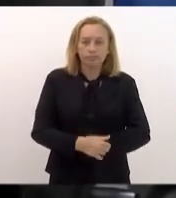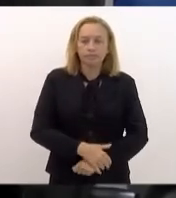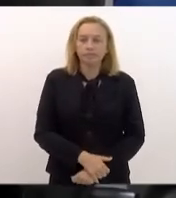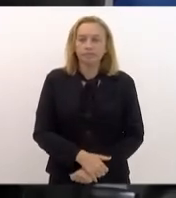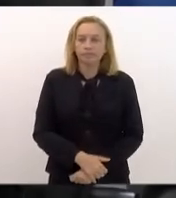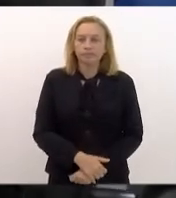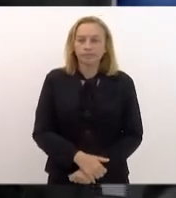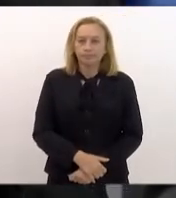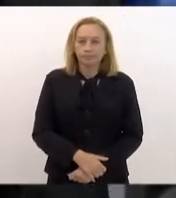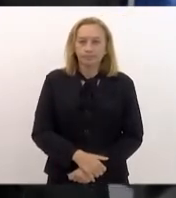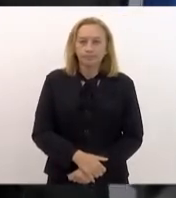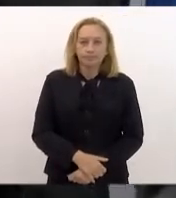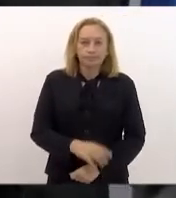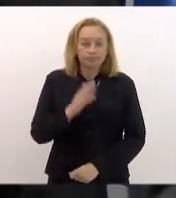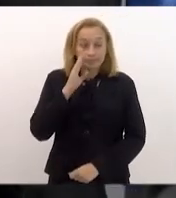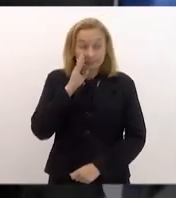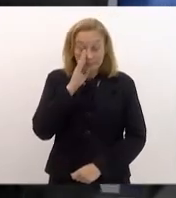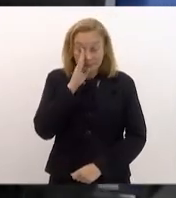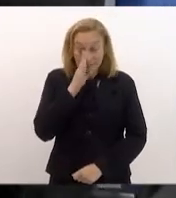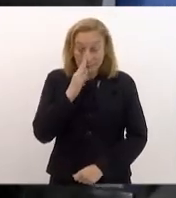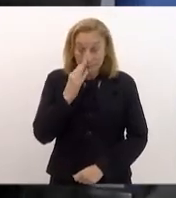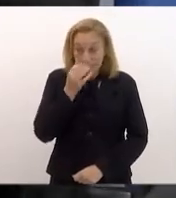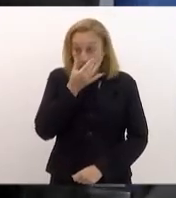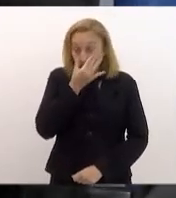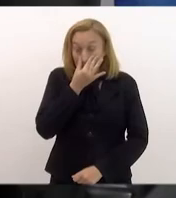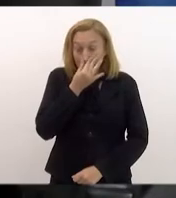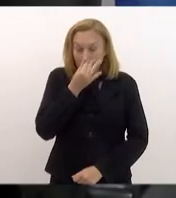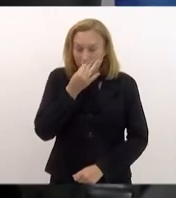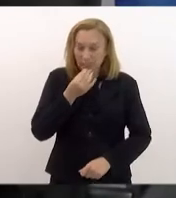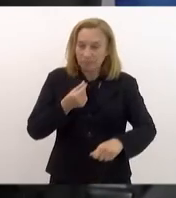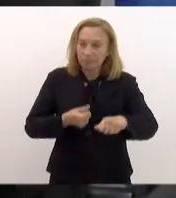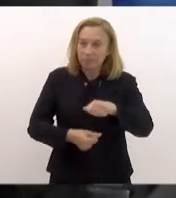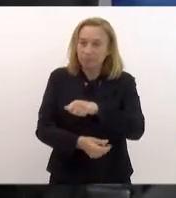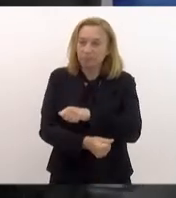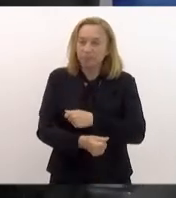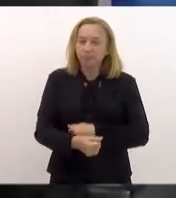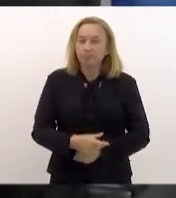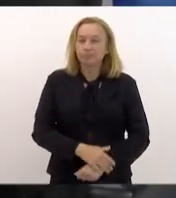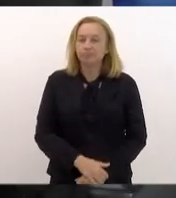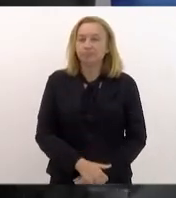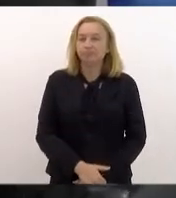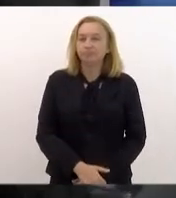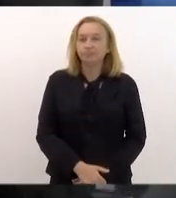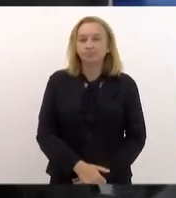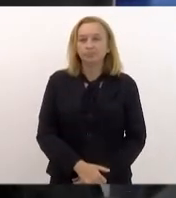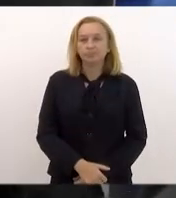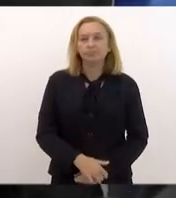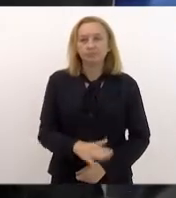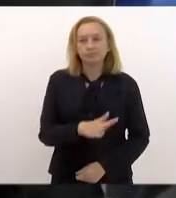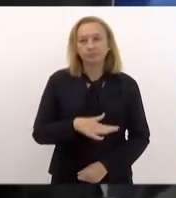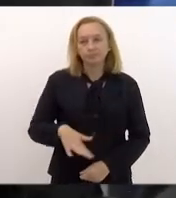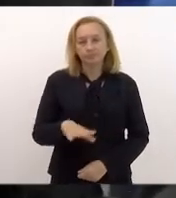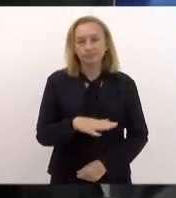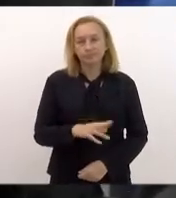né, que dão lastro aos investimentos que uns fazem em territórios,